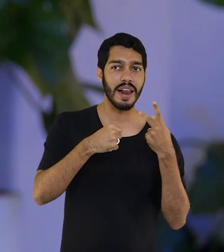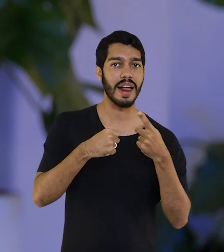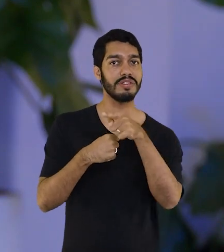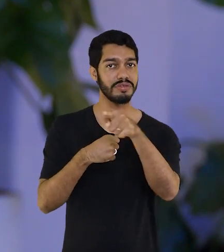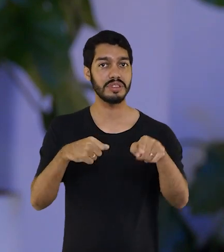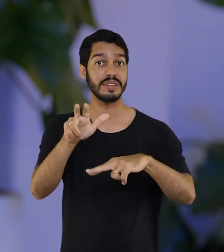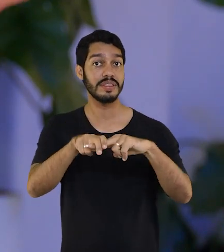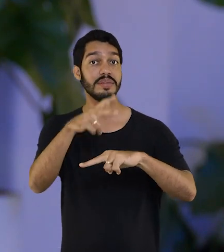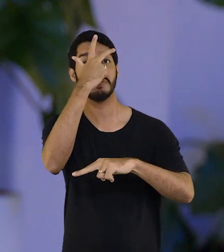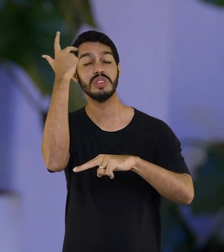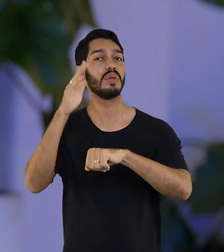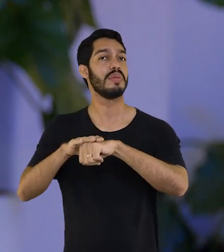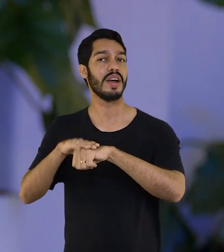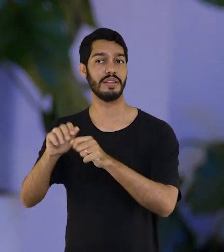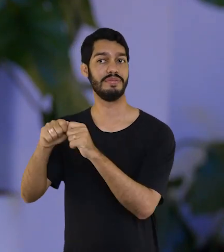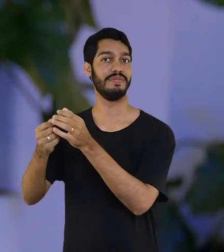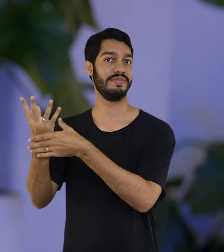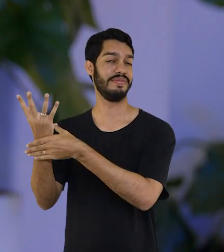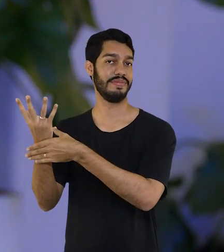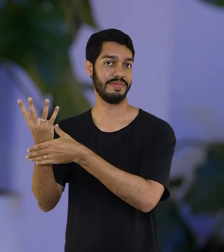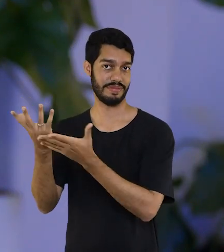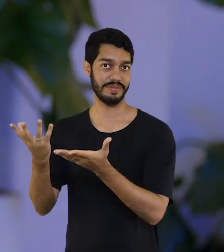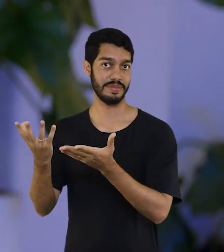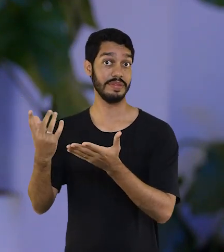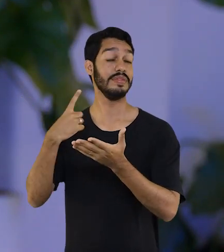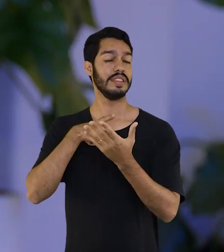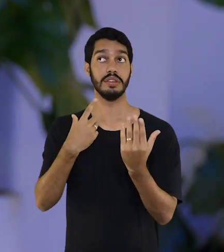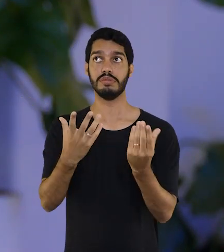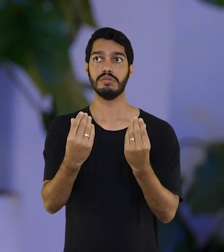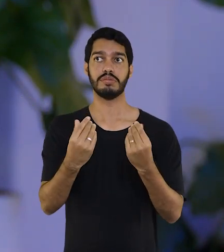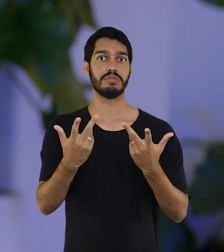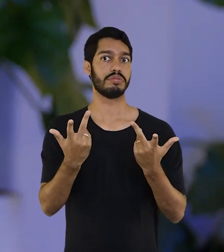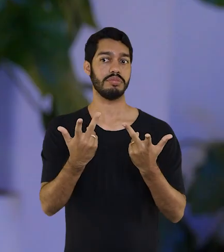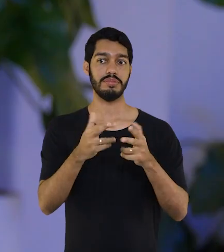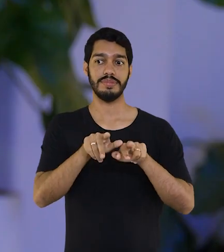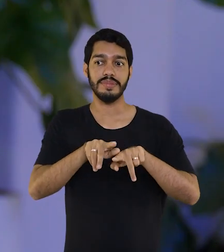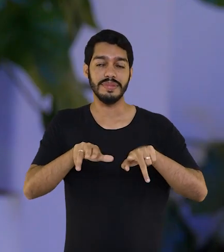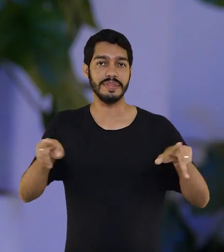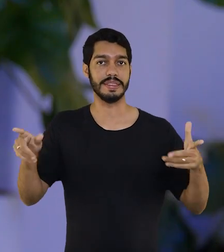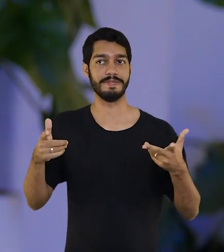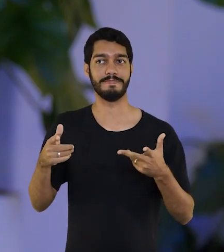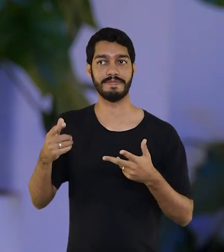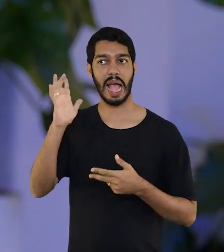sentados nessa cadeira, alguém teve que construir isso, alguém teve que fazer. E existe toda uma toada, assim,